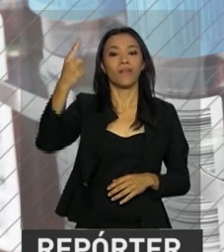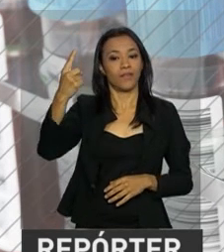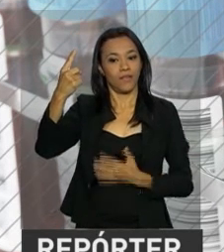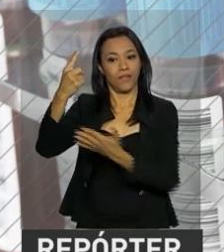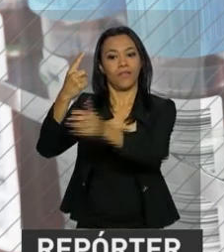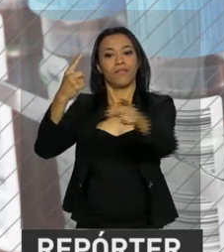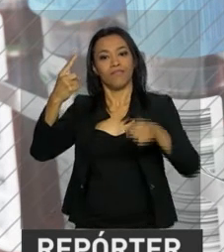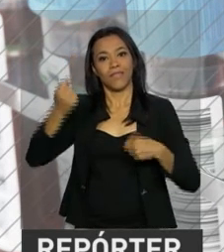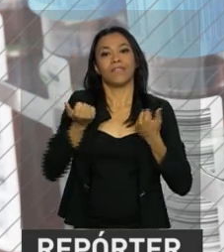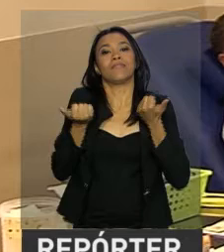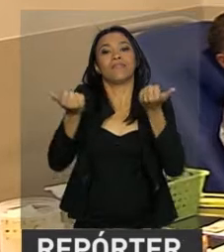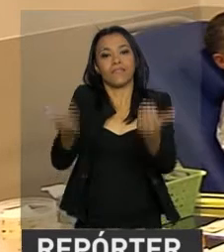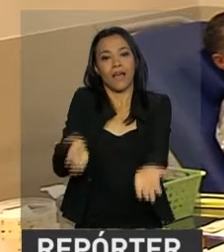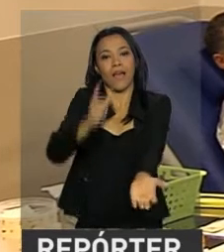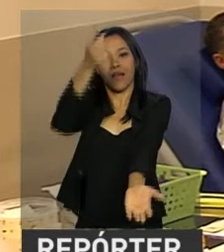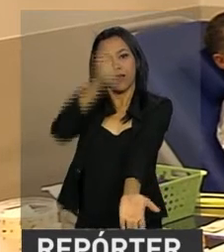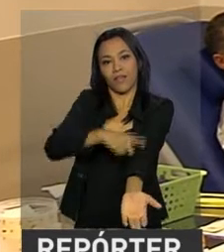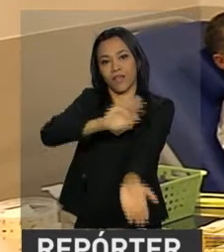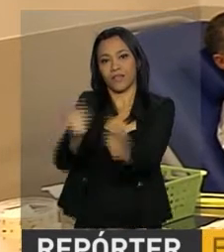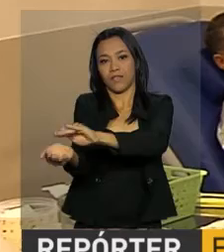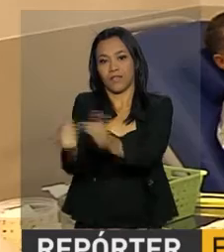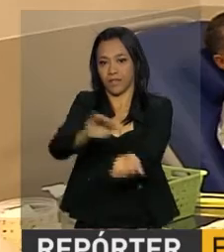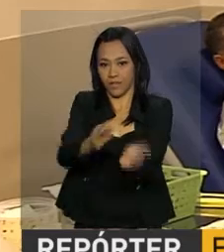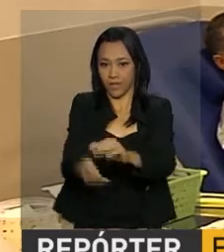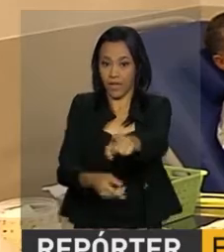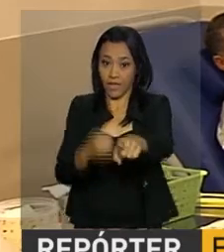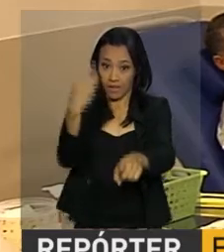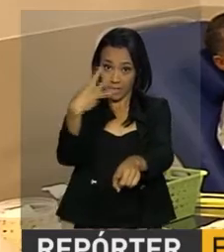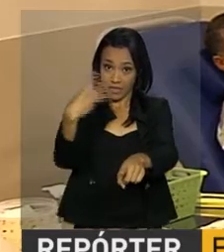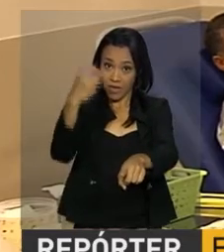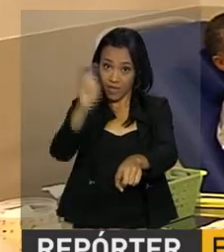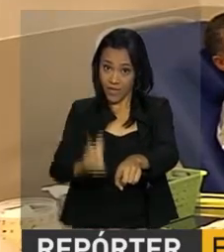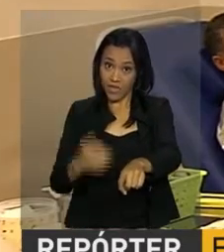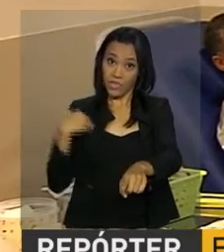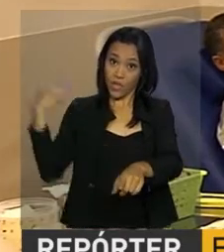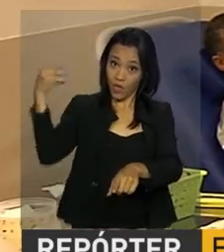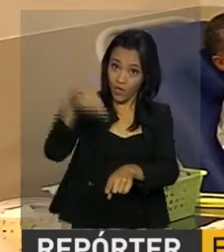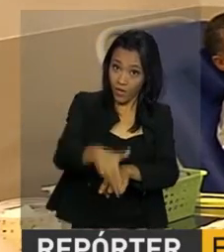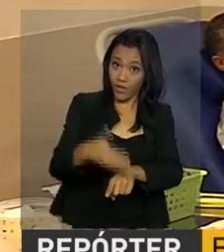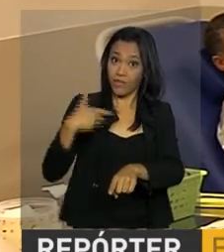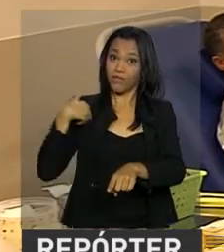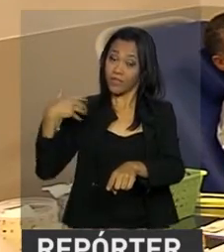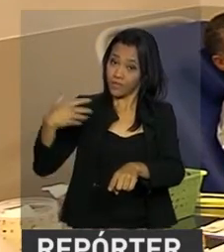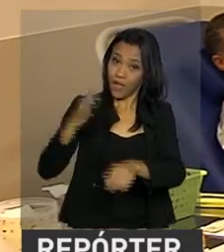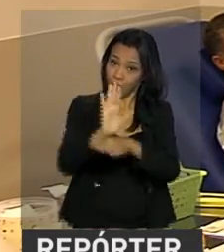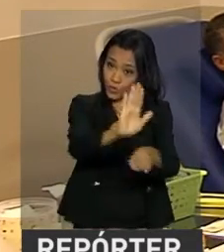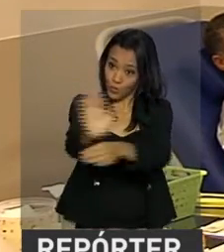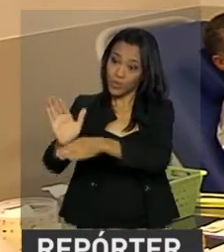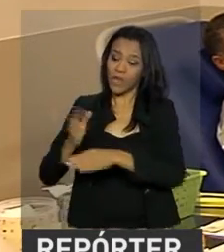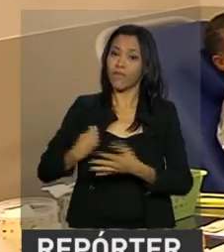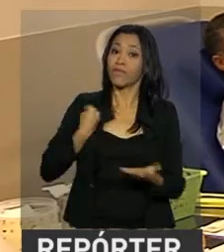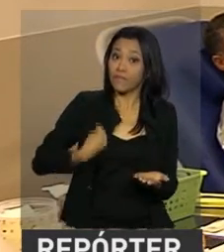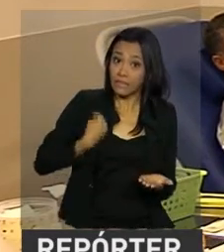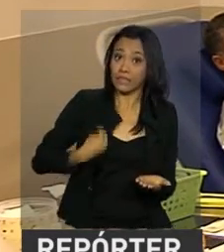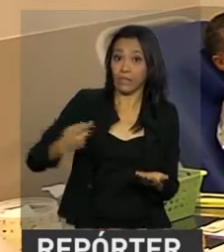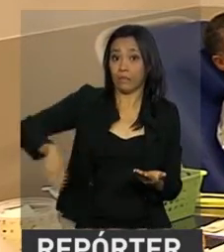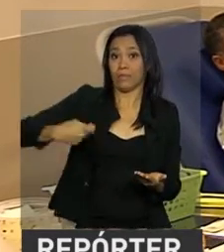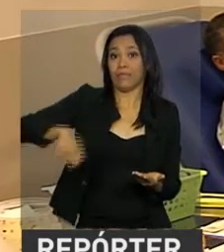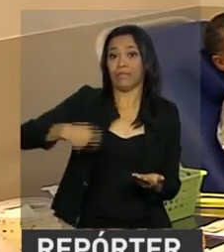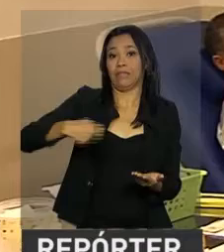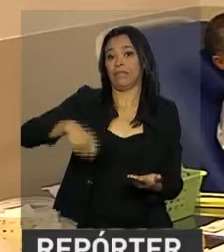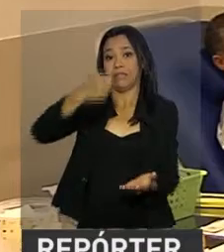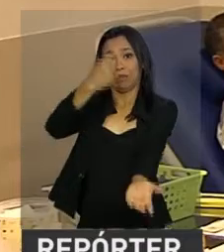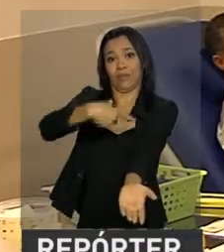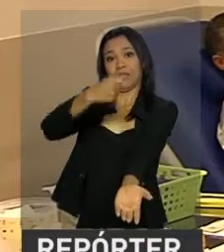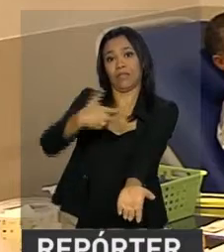na lista de doadores. Já é a terceira vez que eu venho doar sangue, salvar vidas, né? Que estão precisando do sangue. Vamos